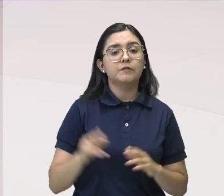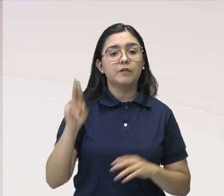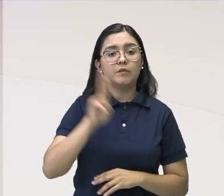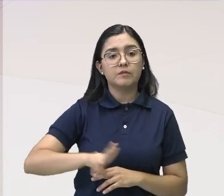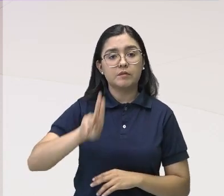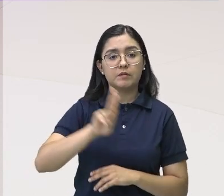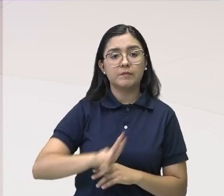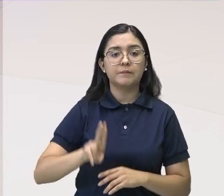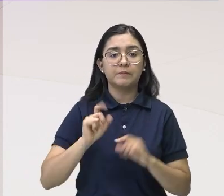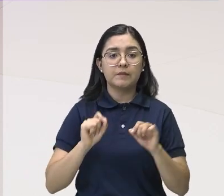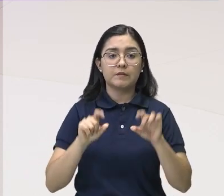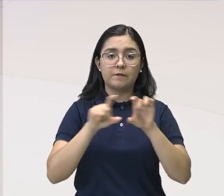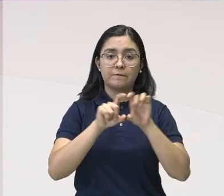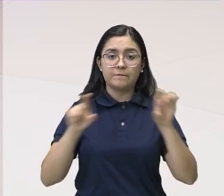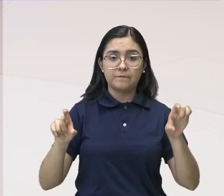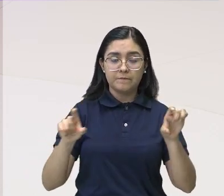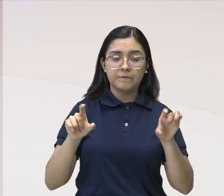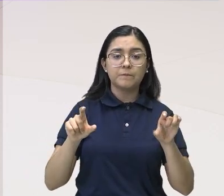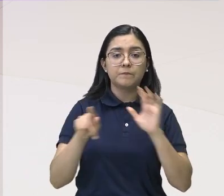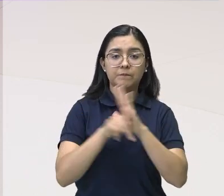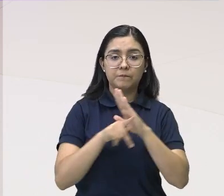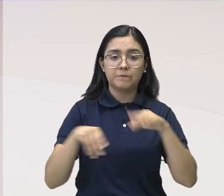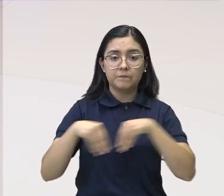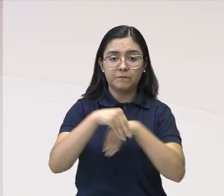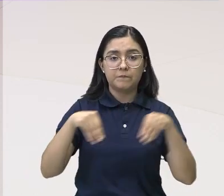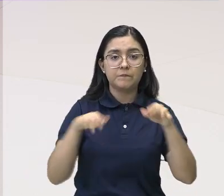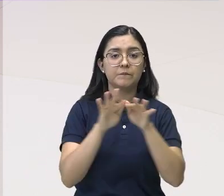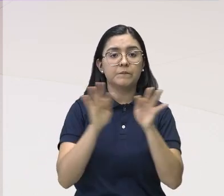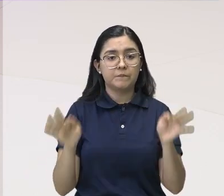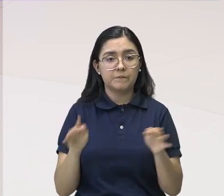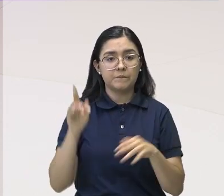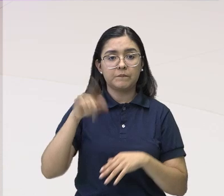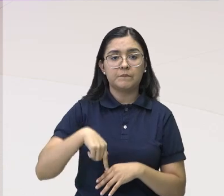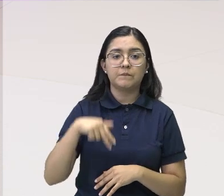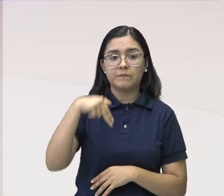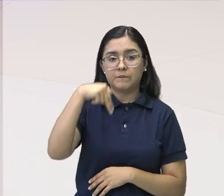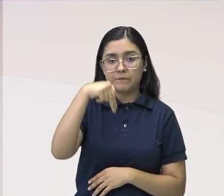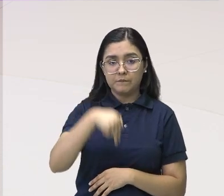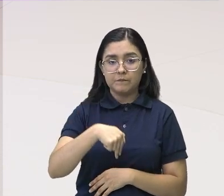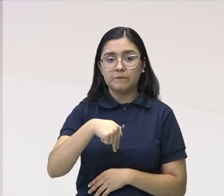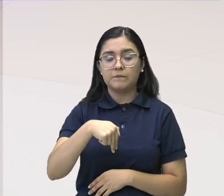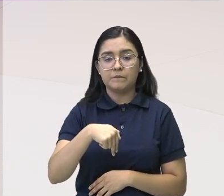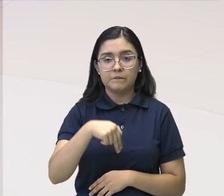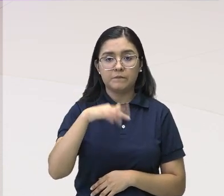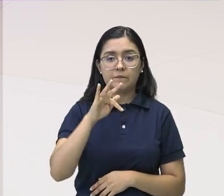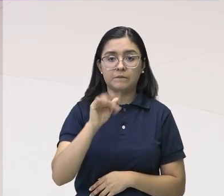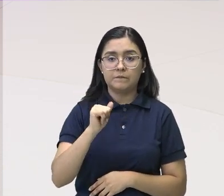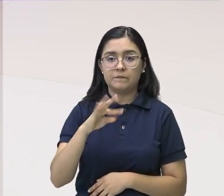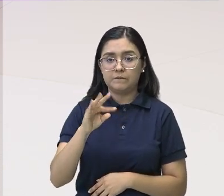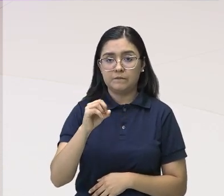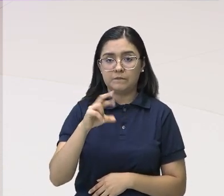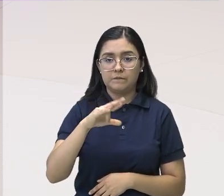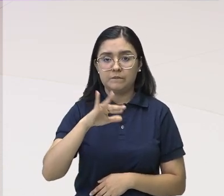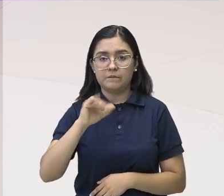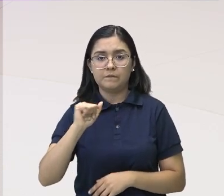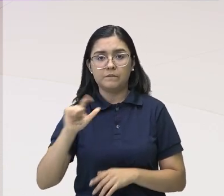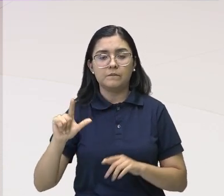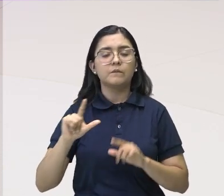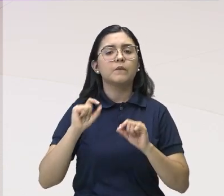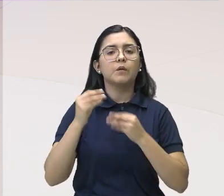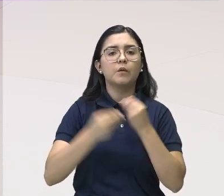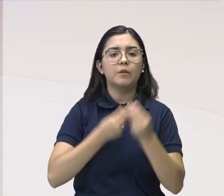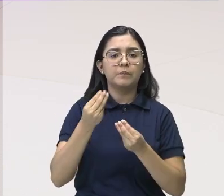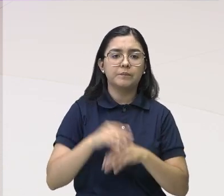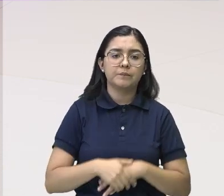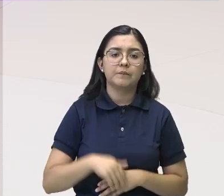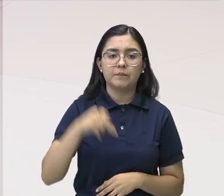aí a nossa fórmula da permutação simples, que é n fatorial. Como é que funciona o n fatorial?